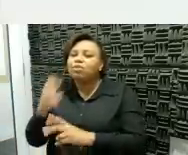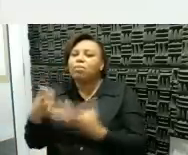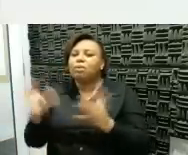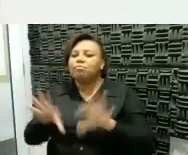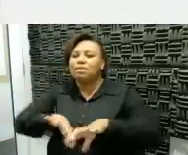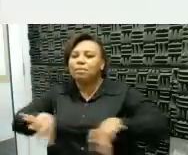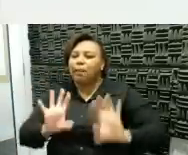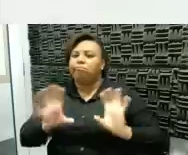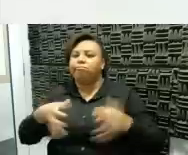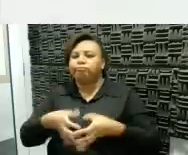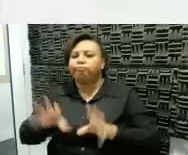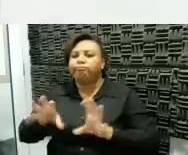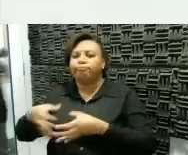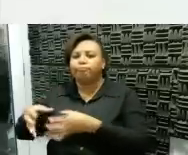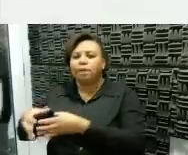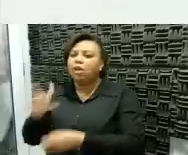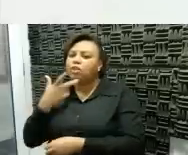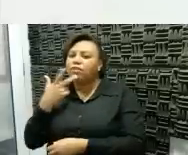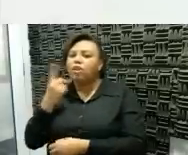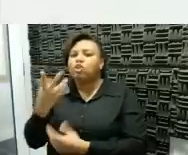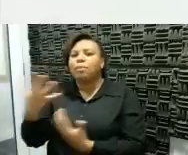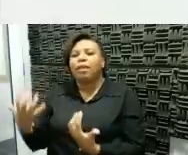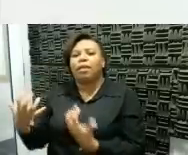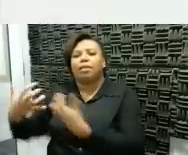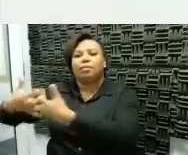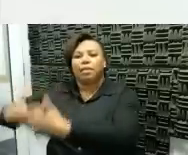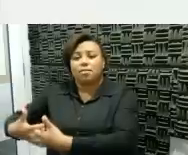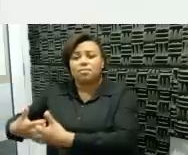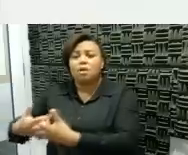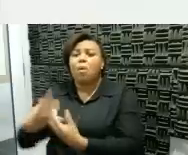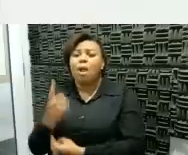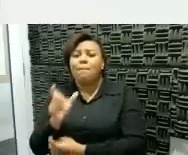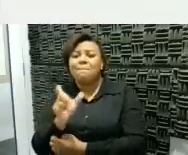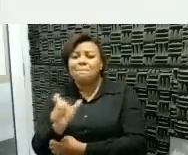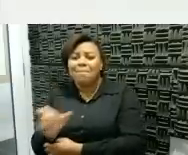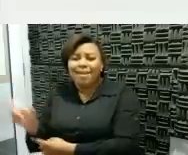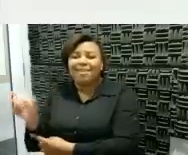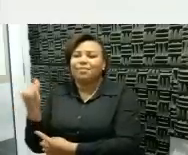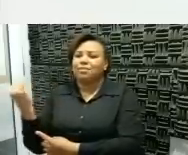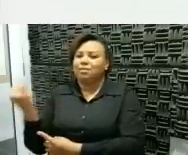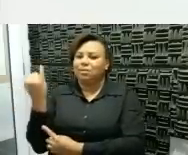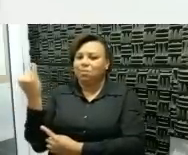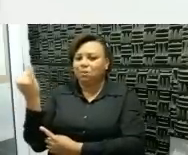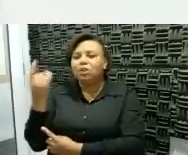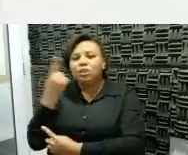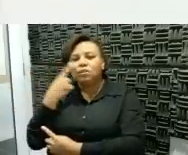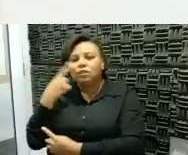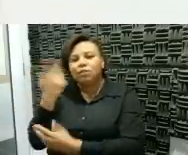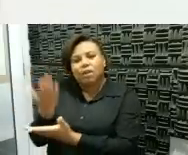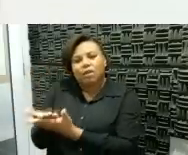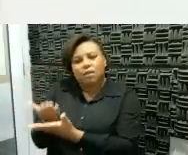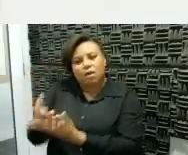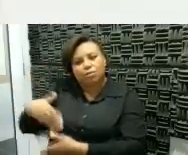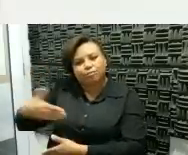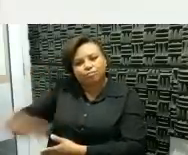falando em integração são palavrinhas importantes que a gente vai ver ao longo dessa aula quando a gente fala em